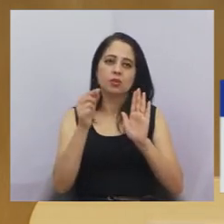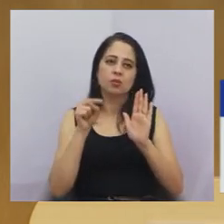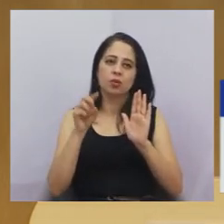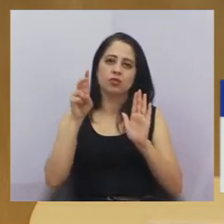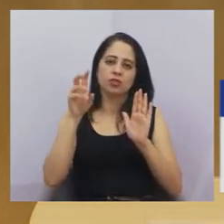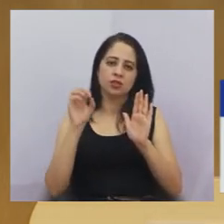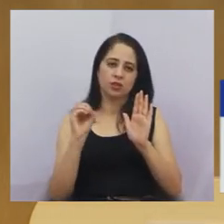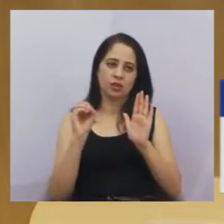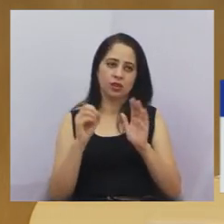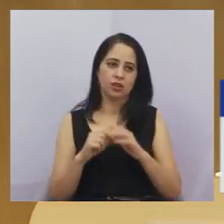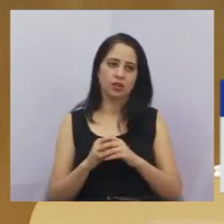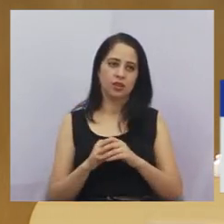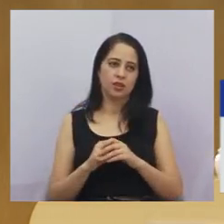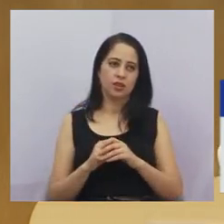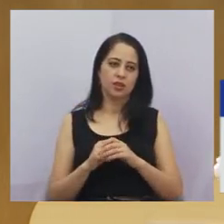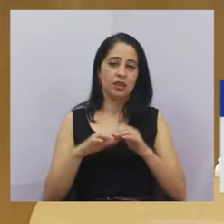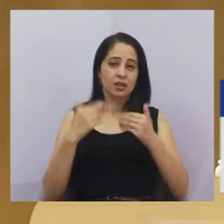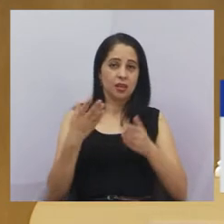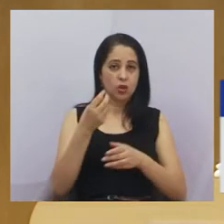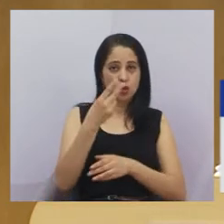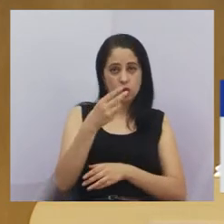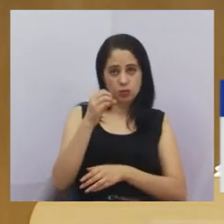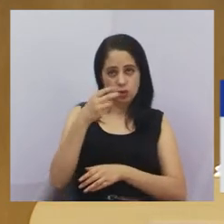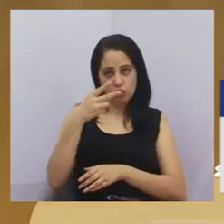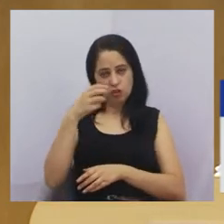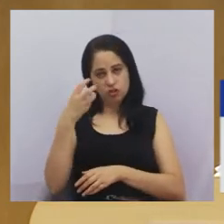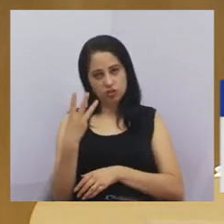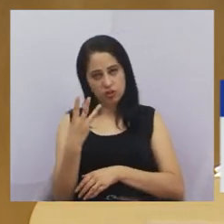R$ 496.721,50. Em 2023,